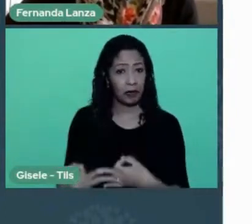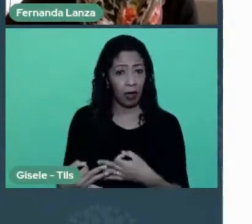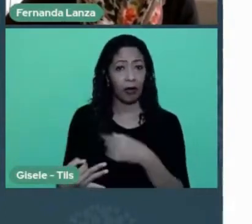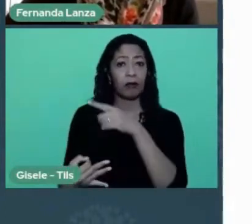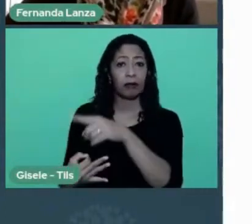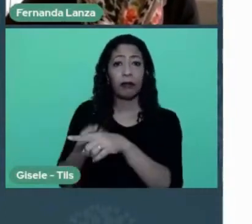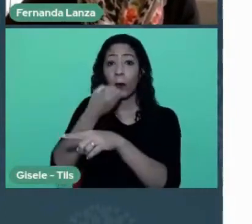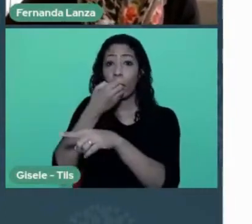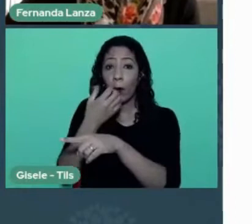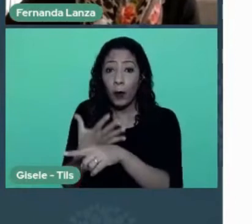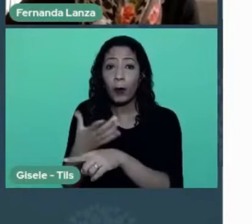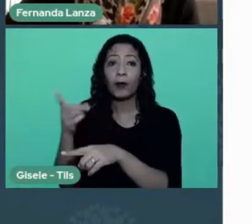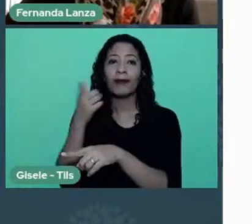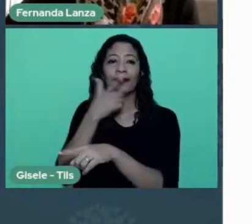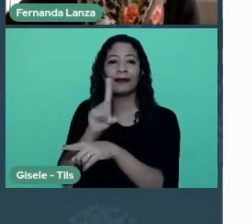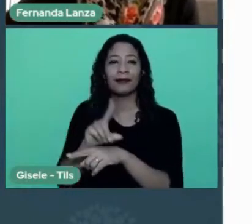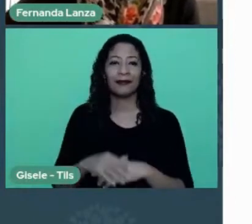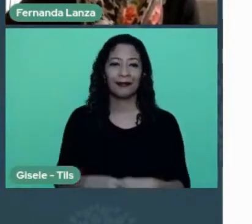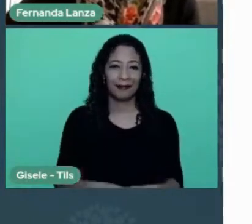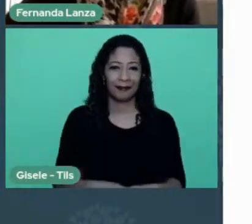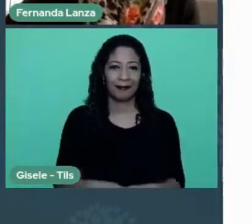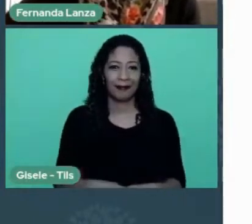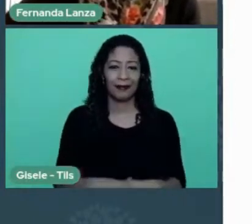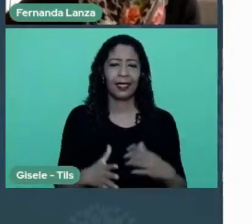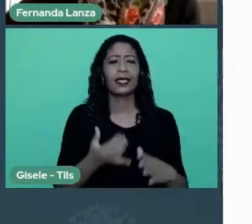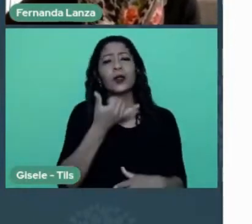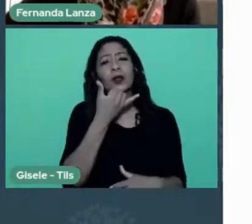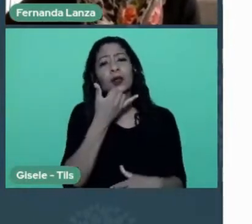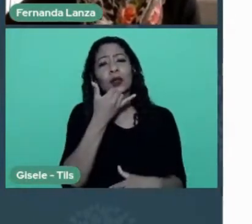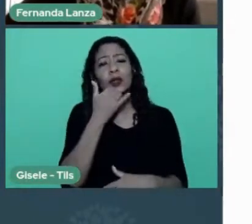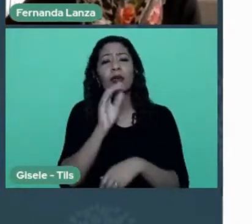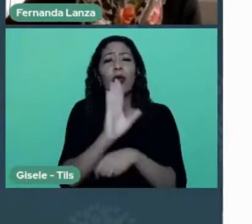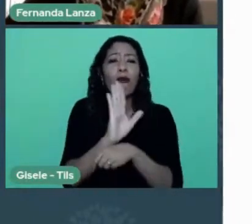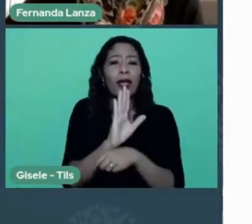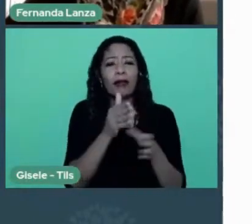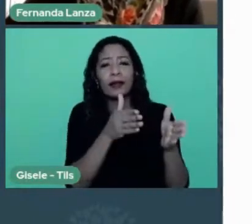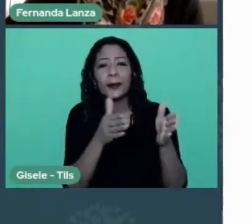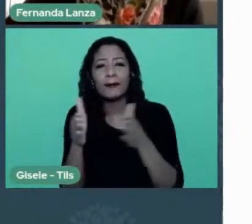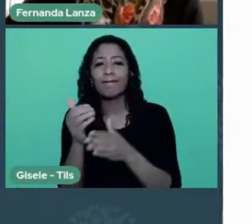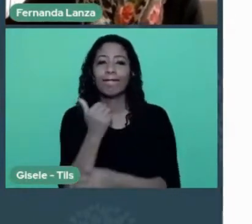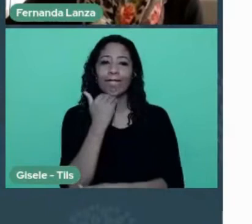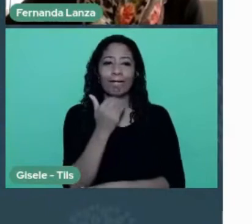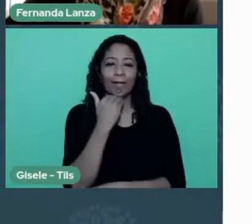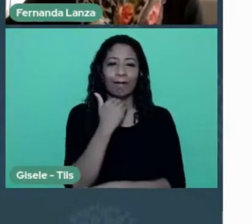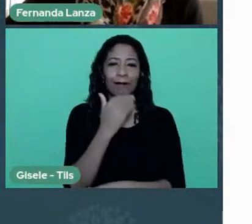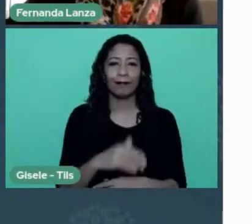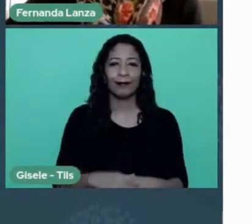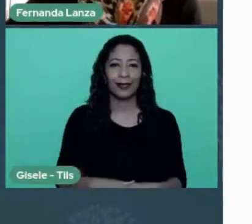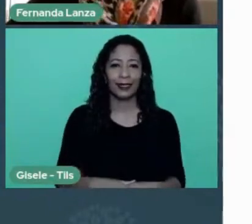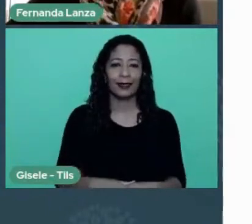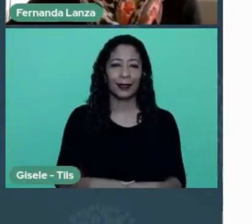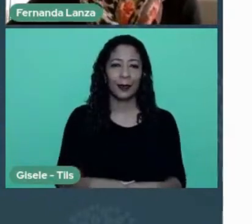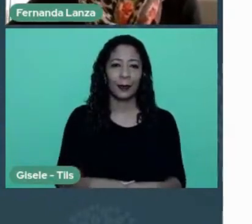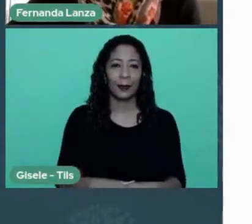benefícios aparecerão. Desculpe aqui, mas os outros 2 vídeos não rodaram. Então, sem dúvida